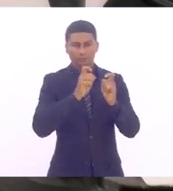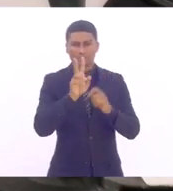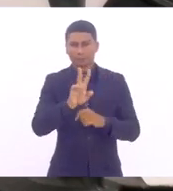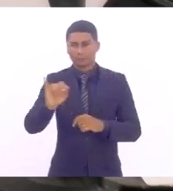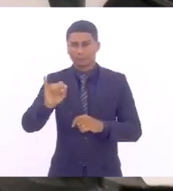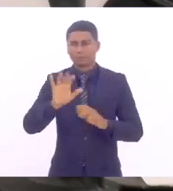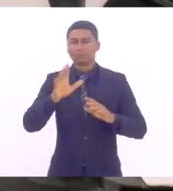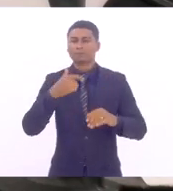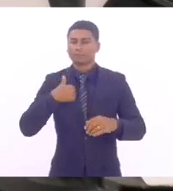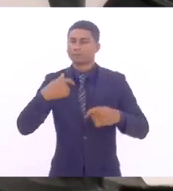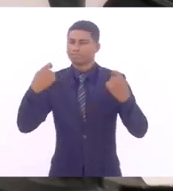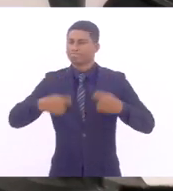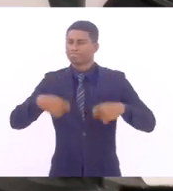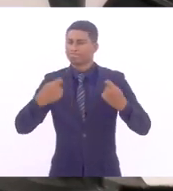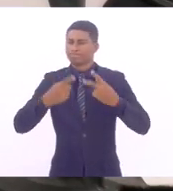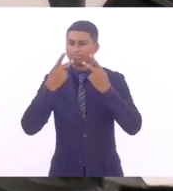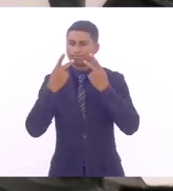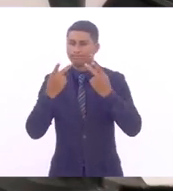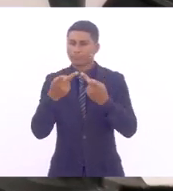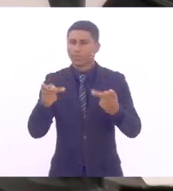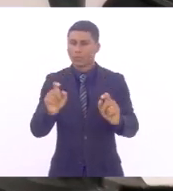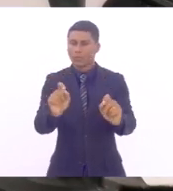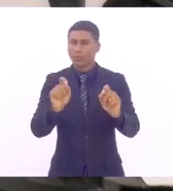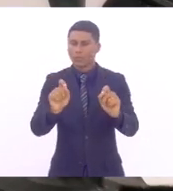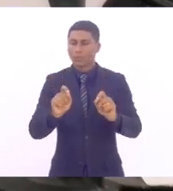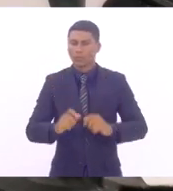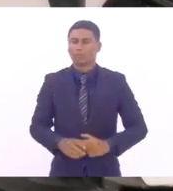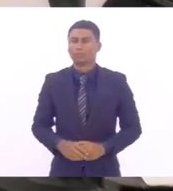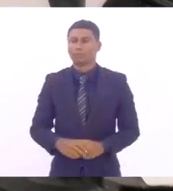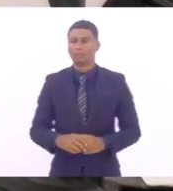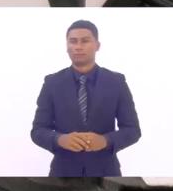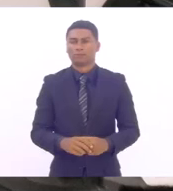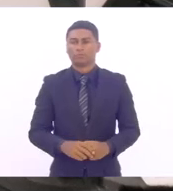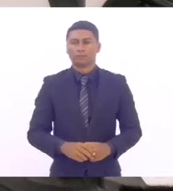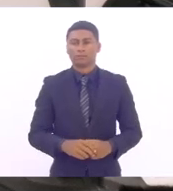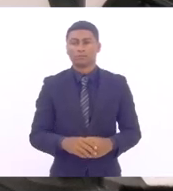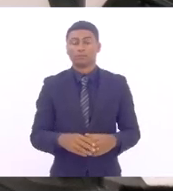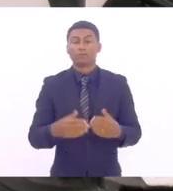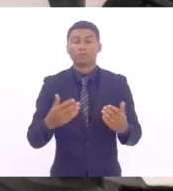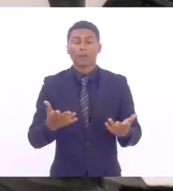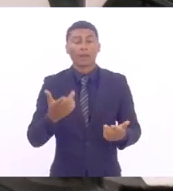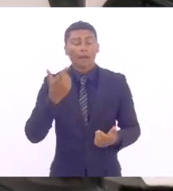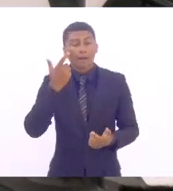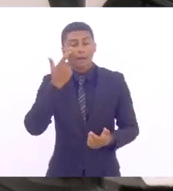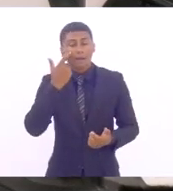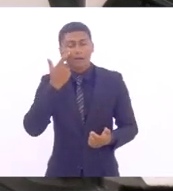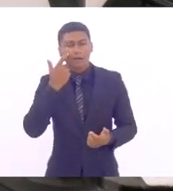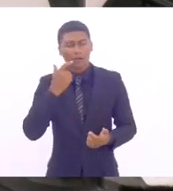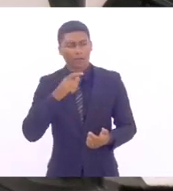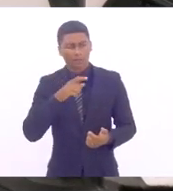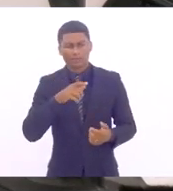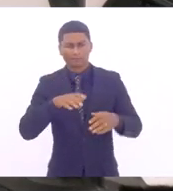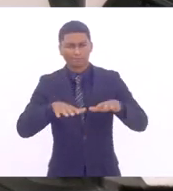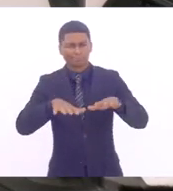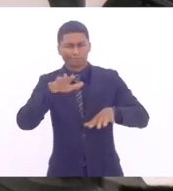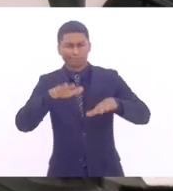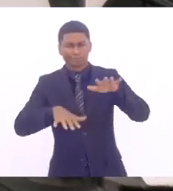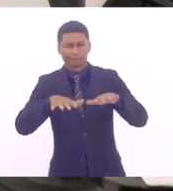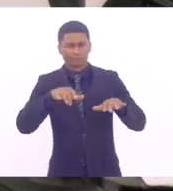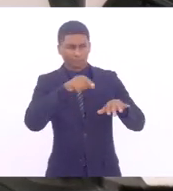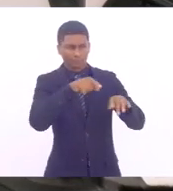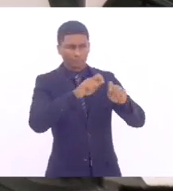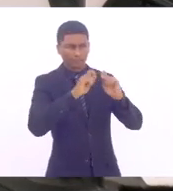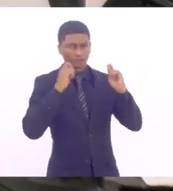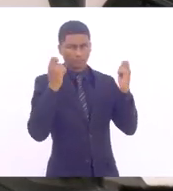tona, que é a possibilidade de se trazer uma penalidade para uma